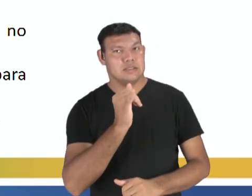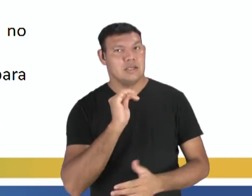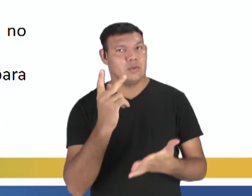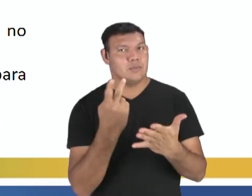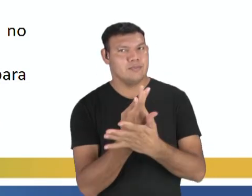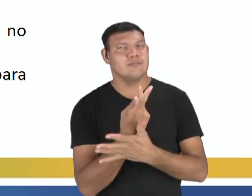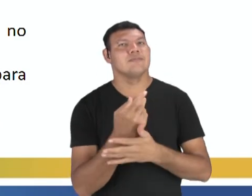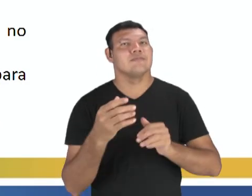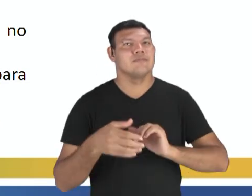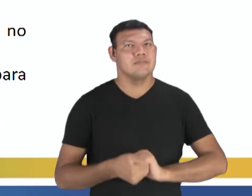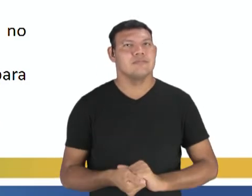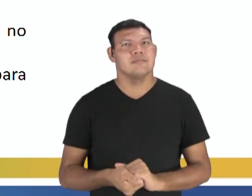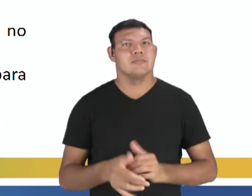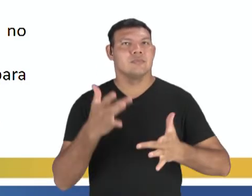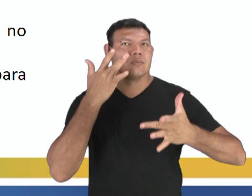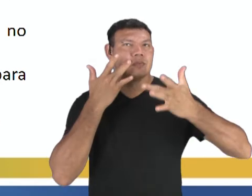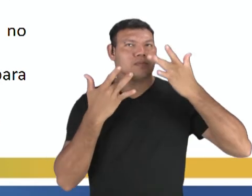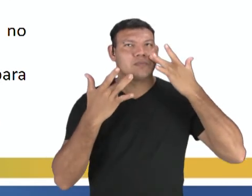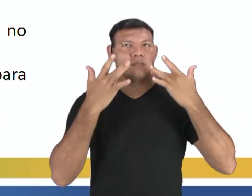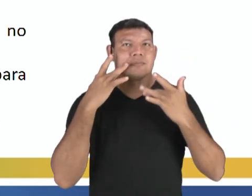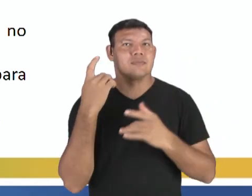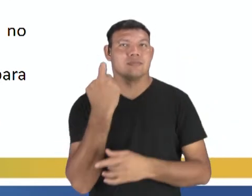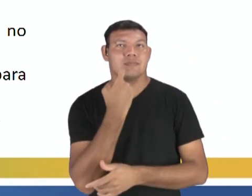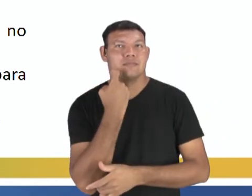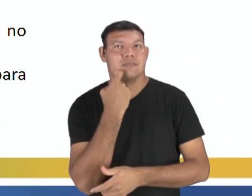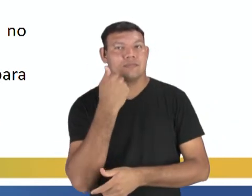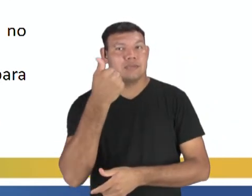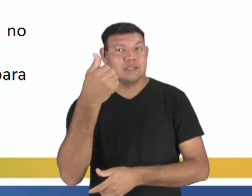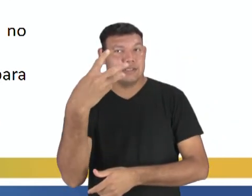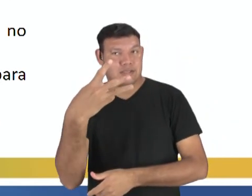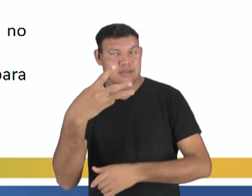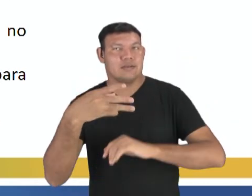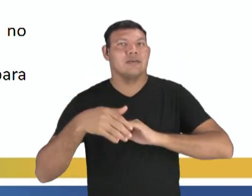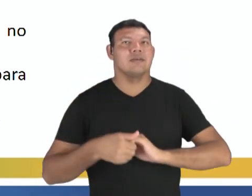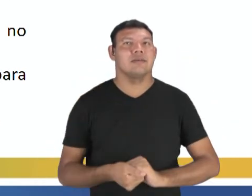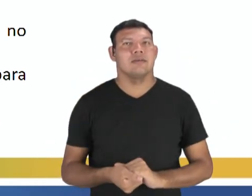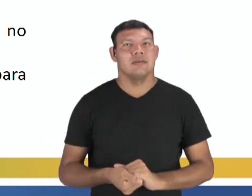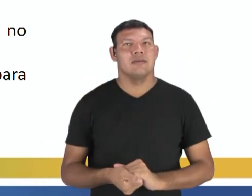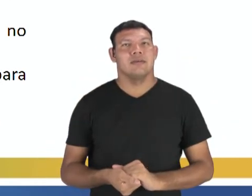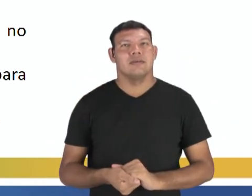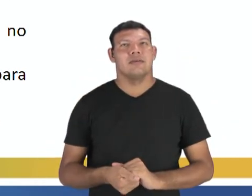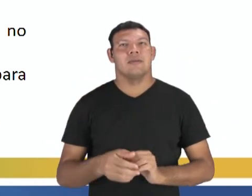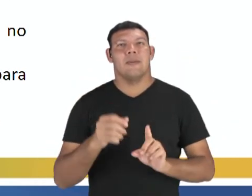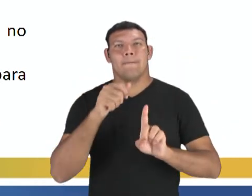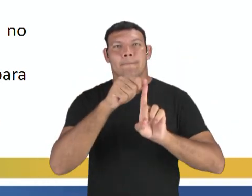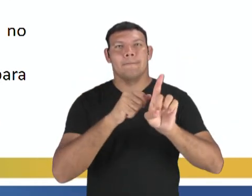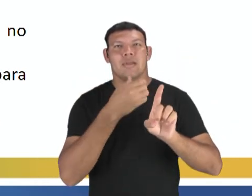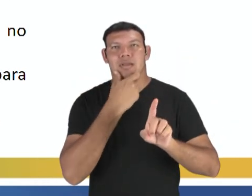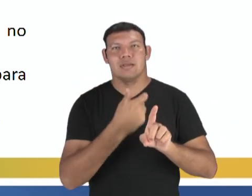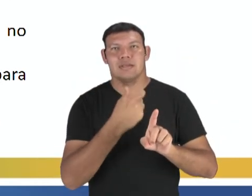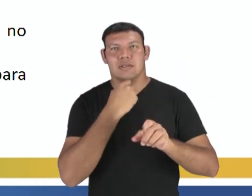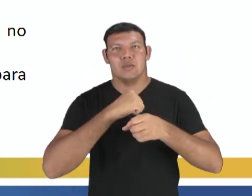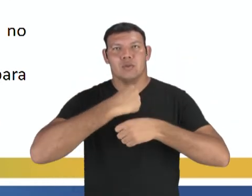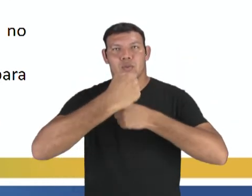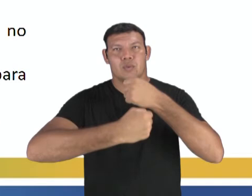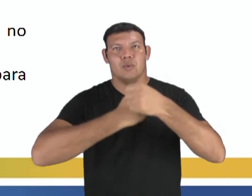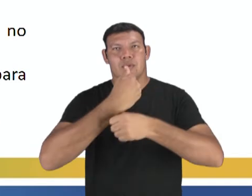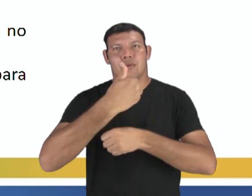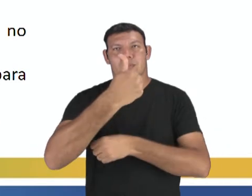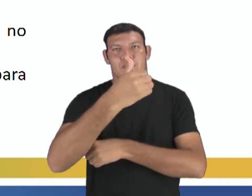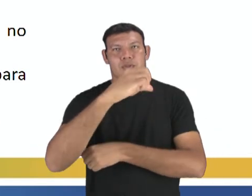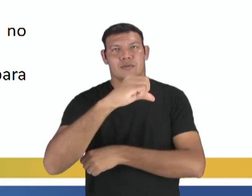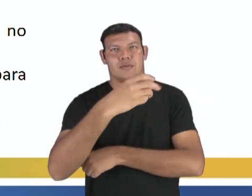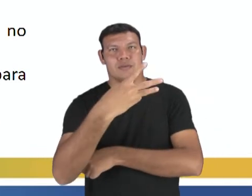que Antares foi teatro na sexta-feira 13 de dezembro do ano de